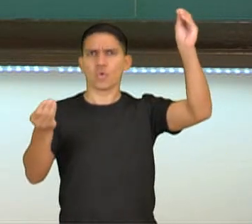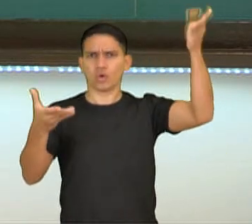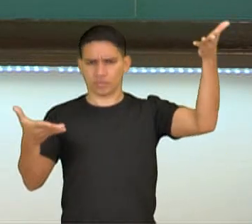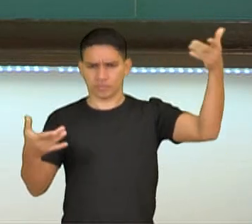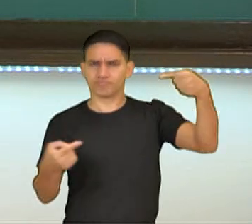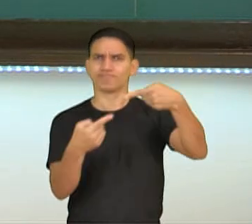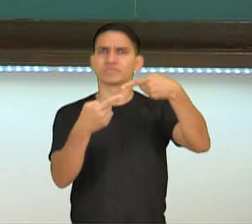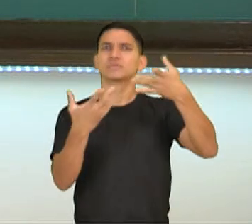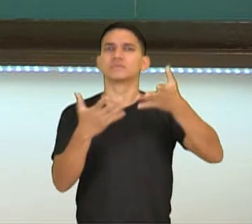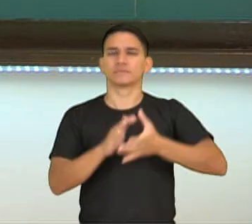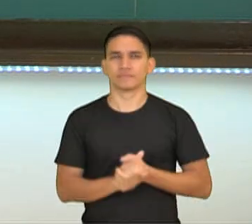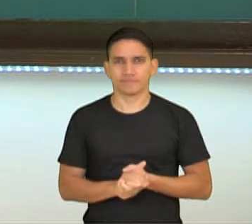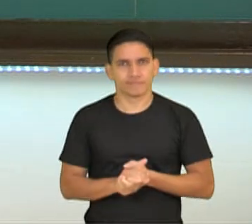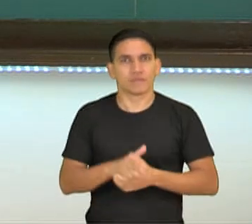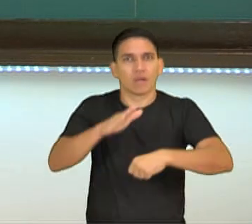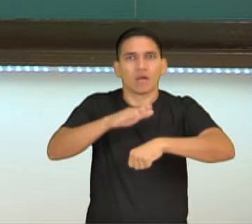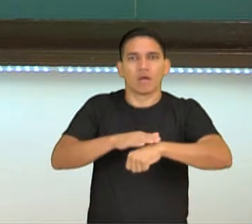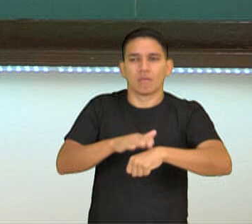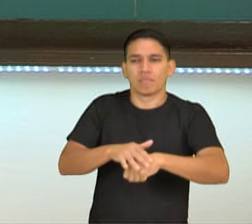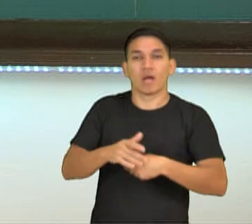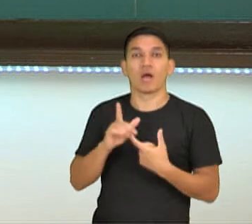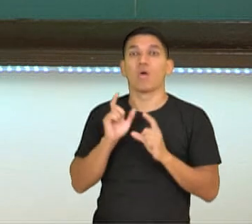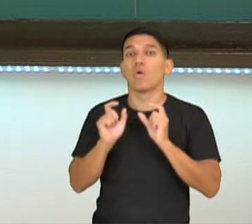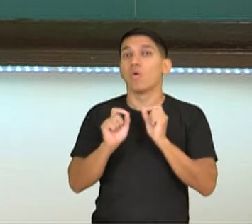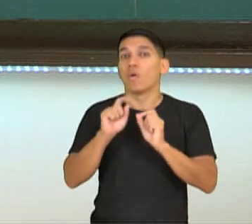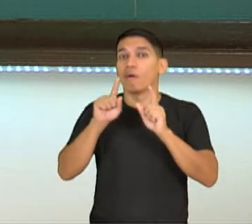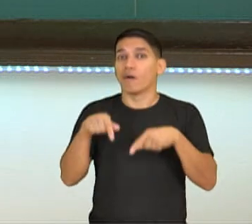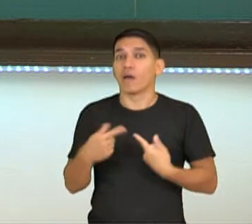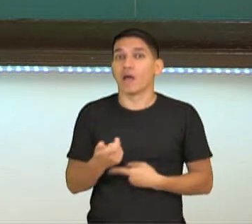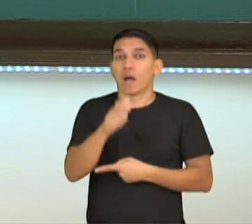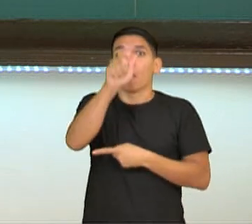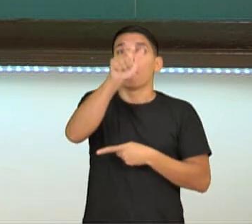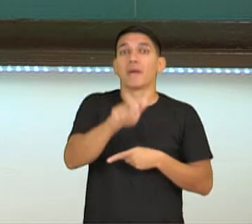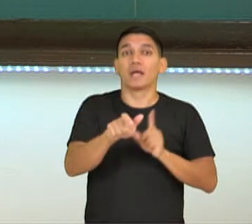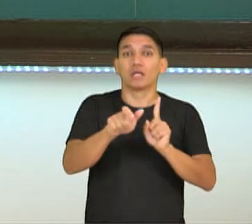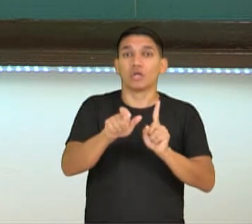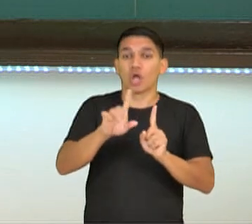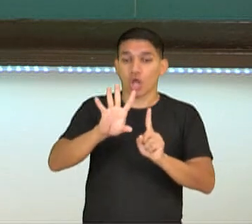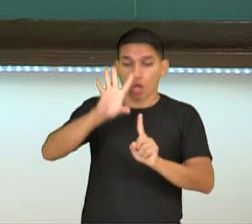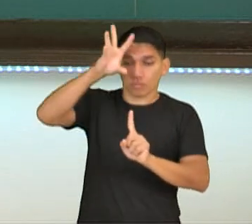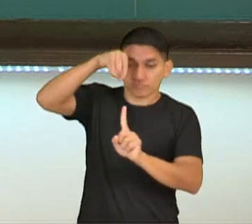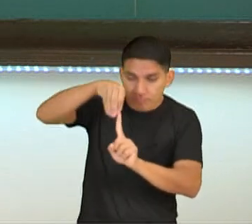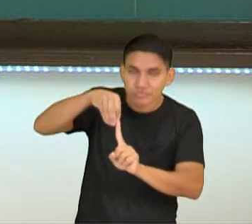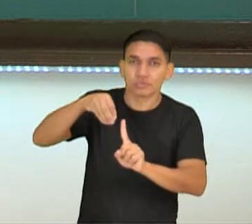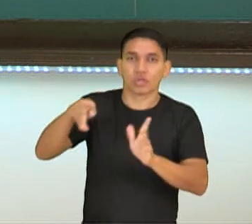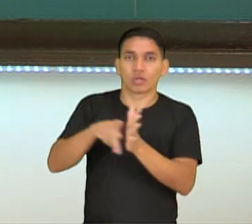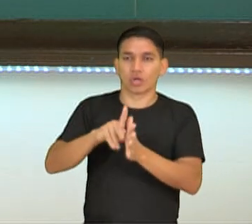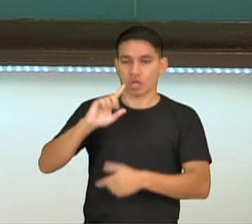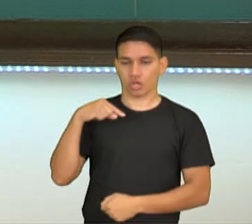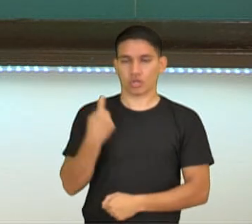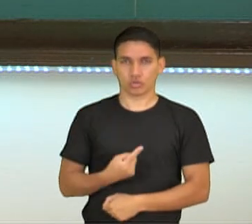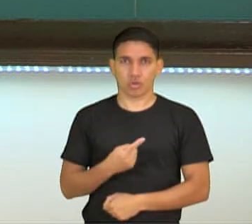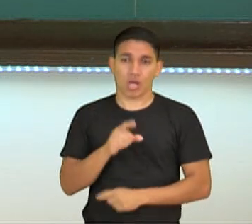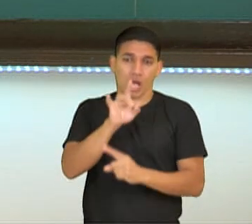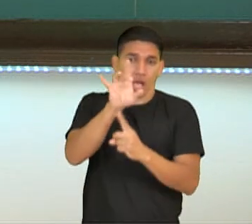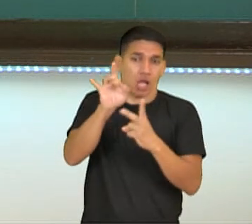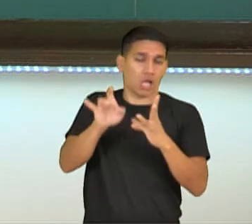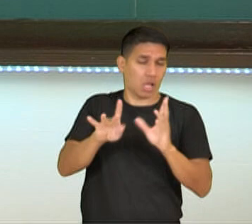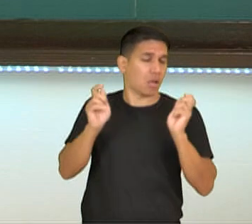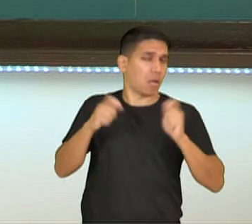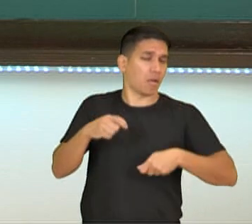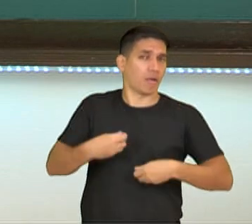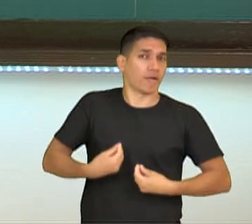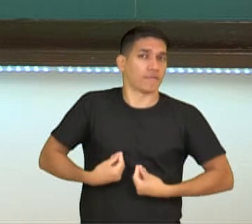aquele personagem que, no final das contas, somos cada um de nós, em relação à possibilidade da existência de Deus. Lembrando que,